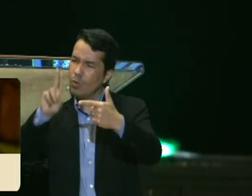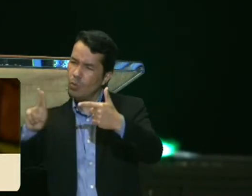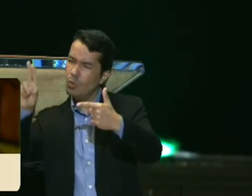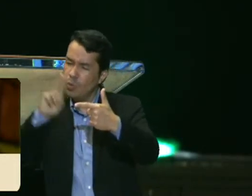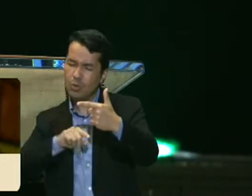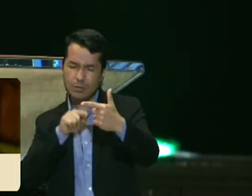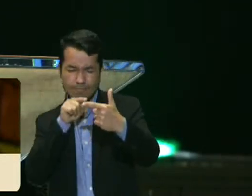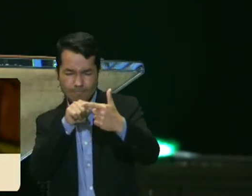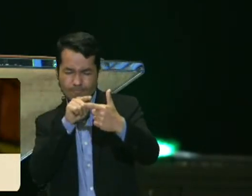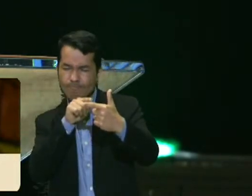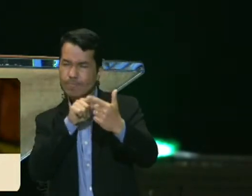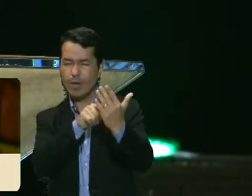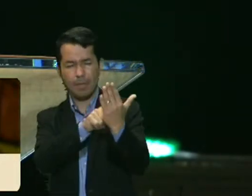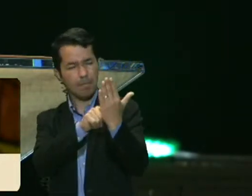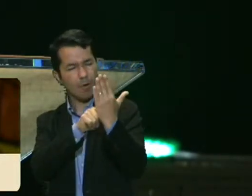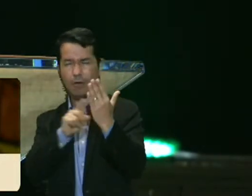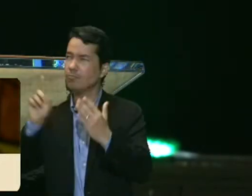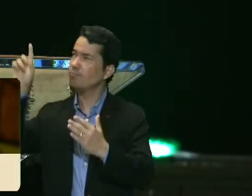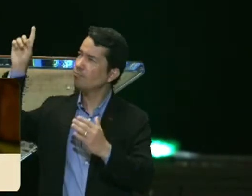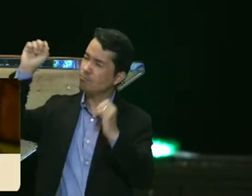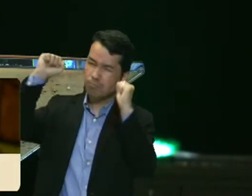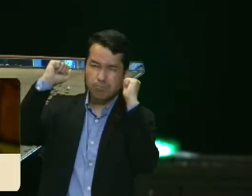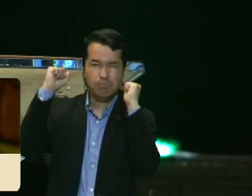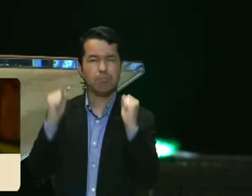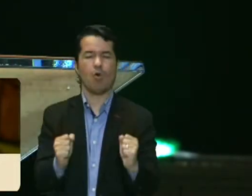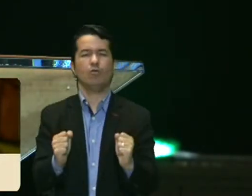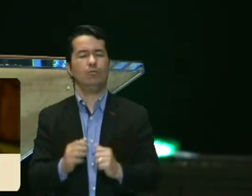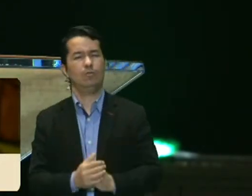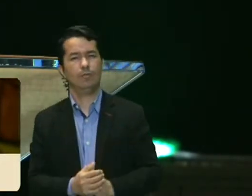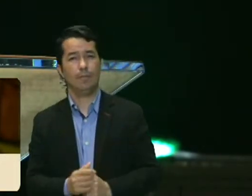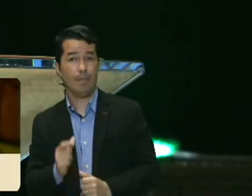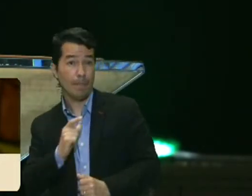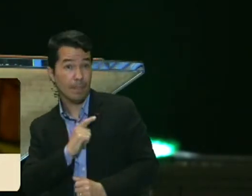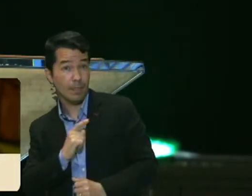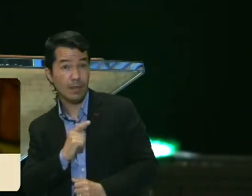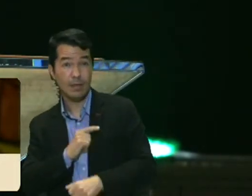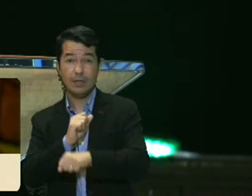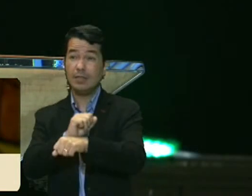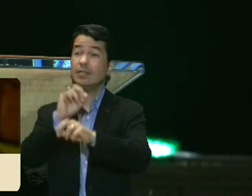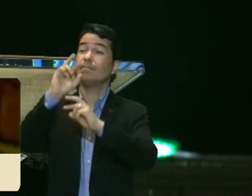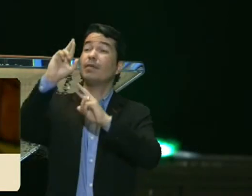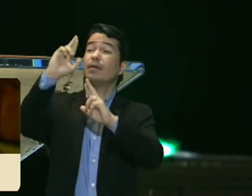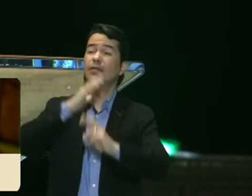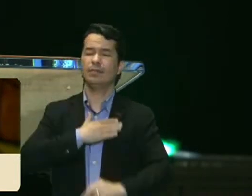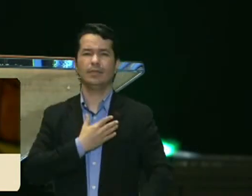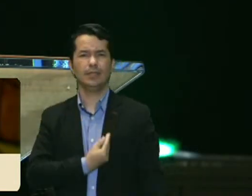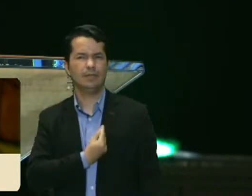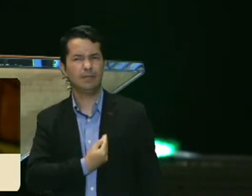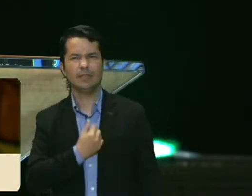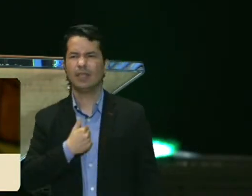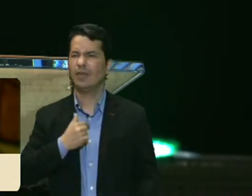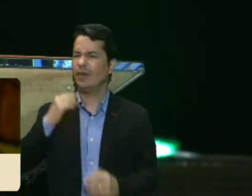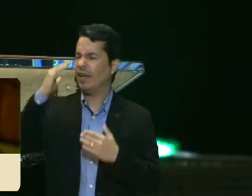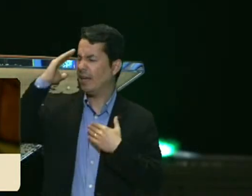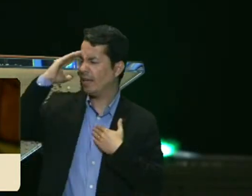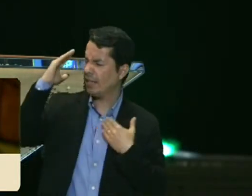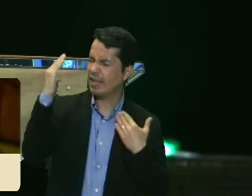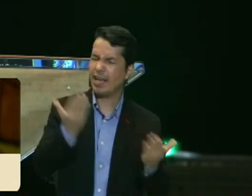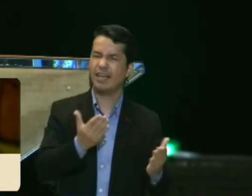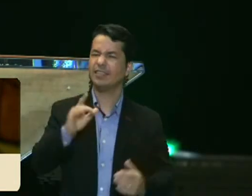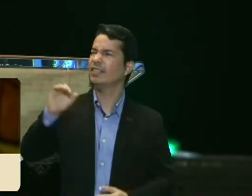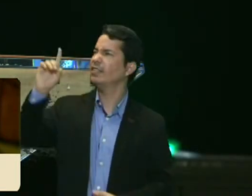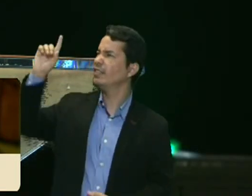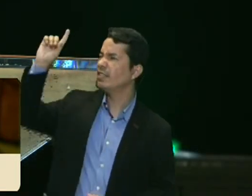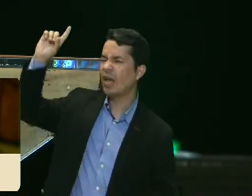Deus. Tem sido gotas de esperança na minha vida. Sou grato a Deus porque Ele não desistiu de mim.